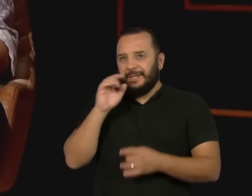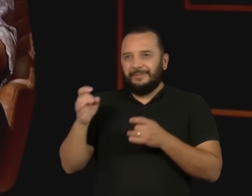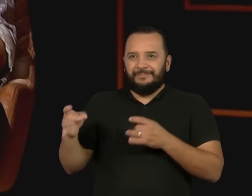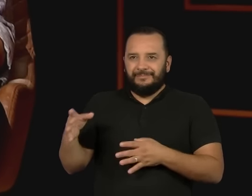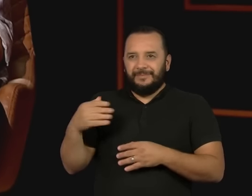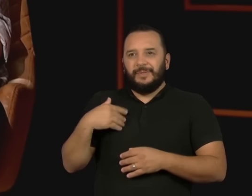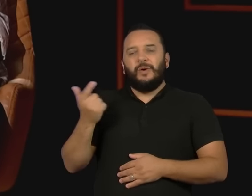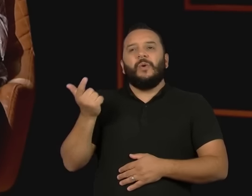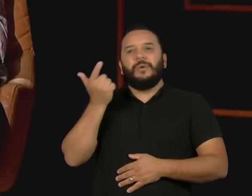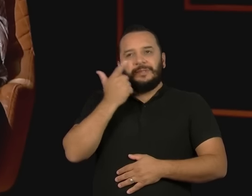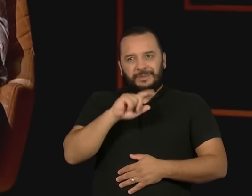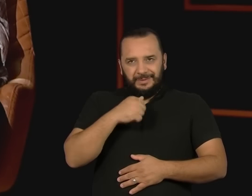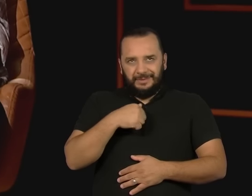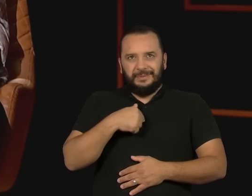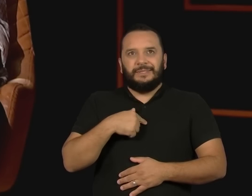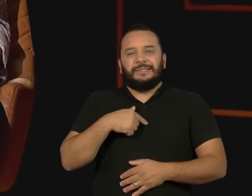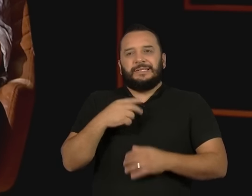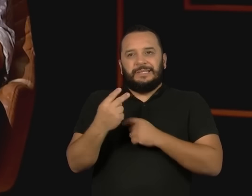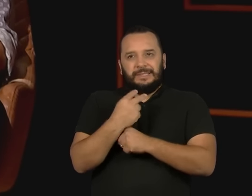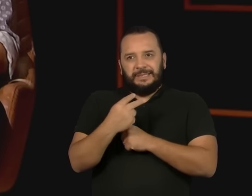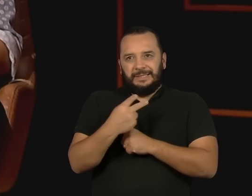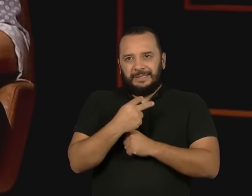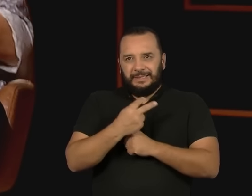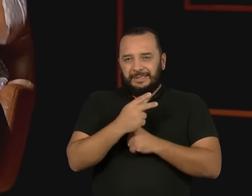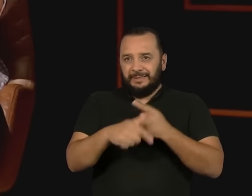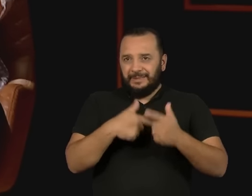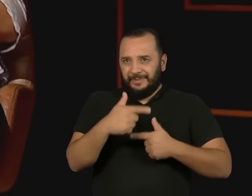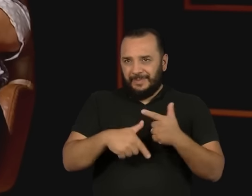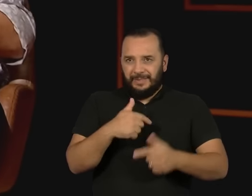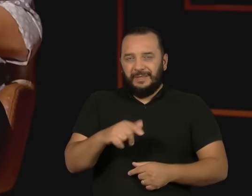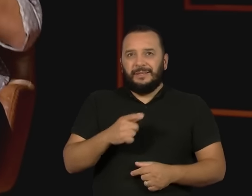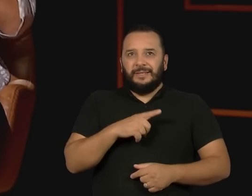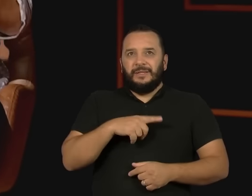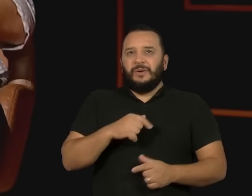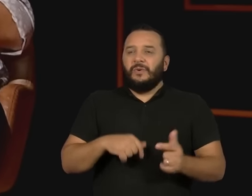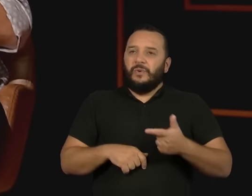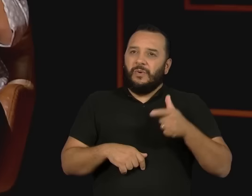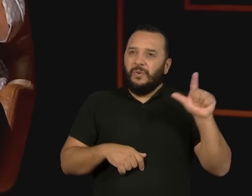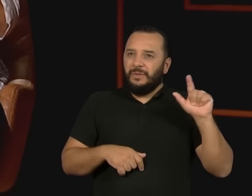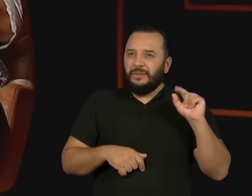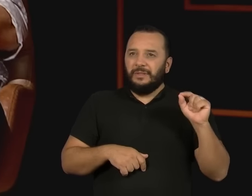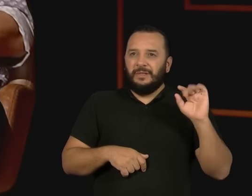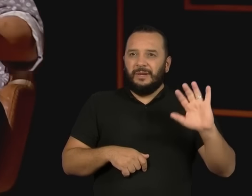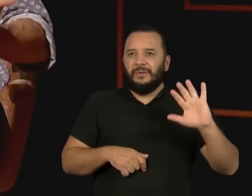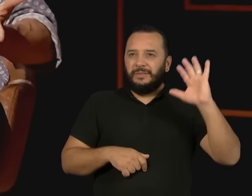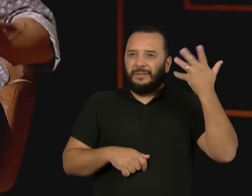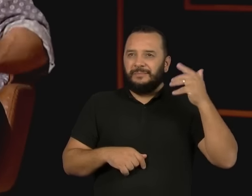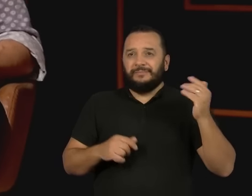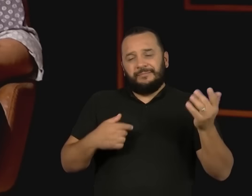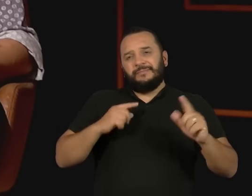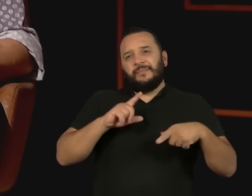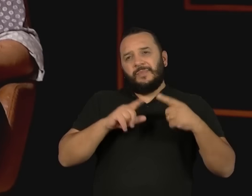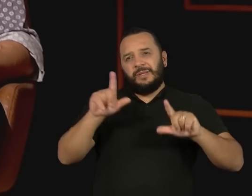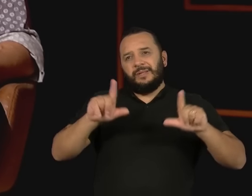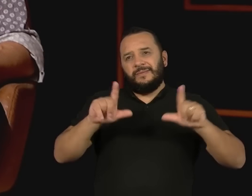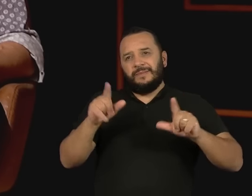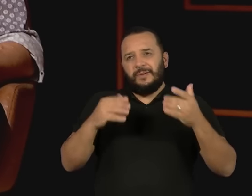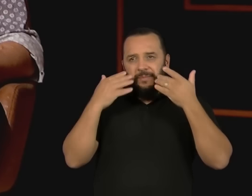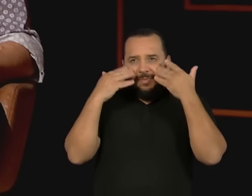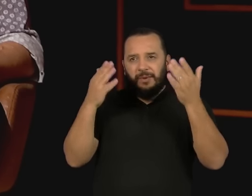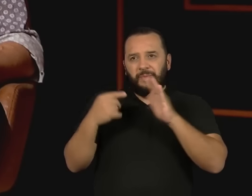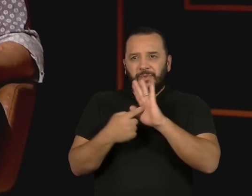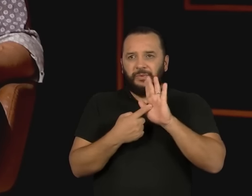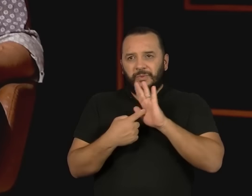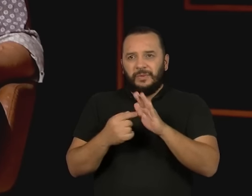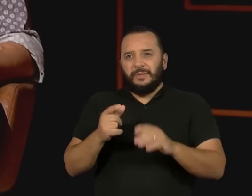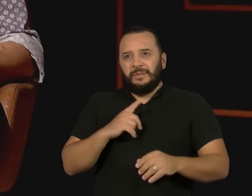do meu próprio sustento. E aí uma coisa foi, a televisão apareceu, né? E com ela também